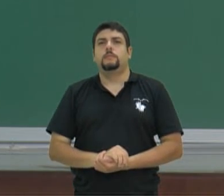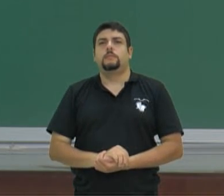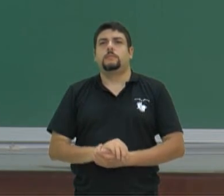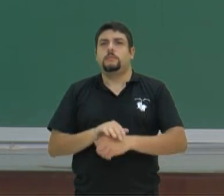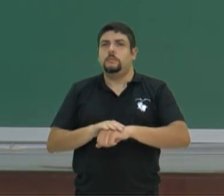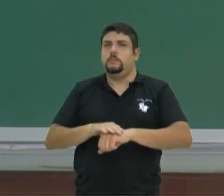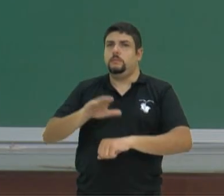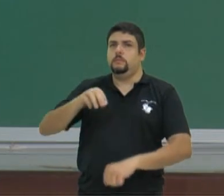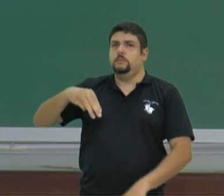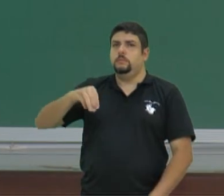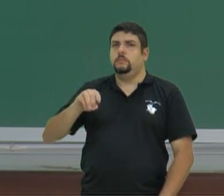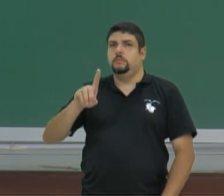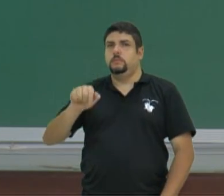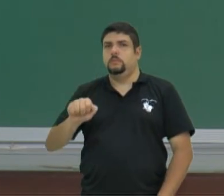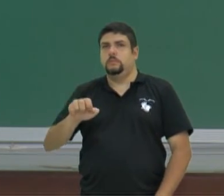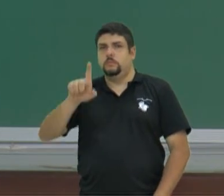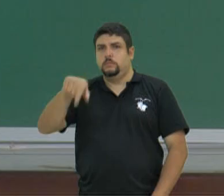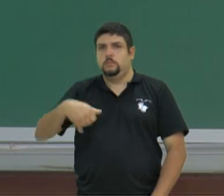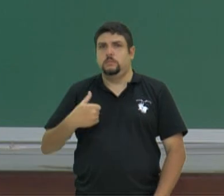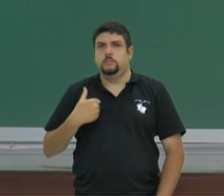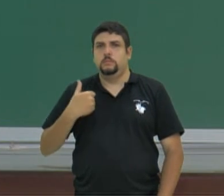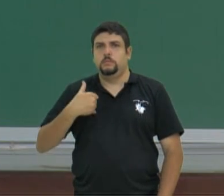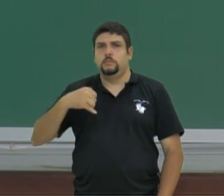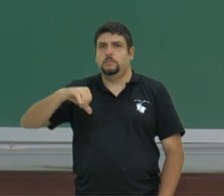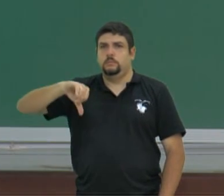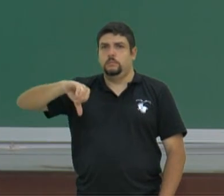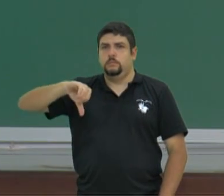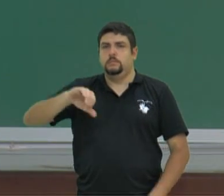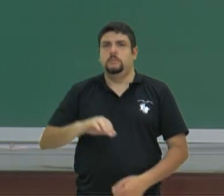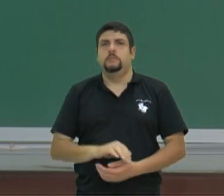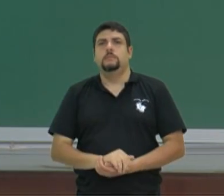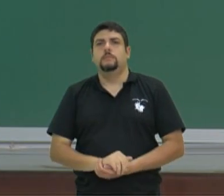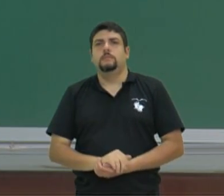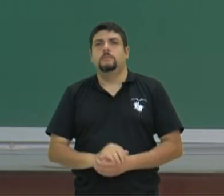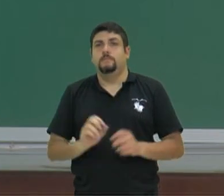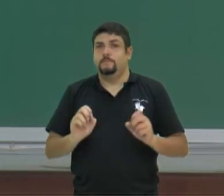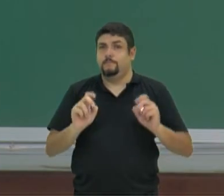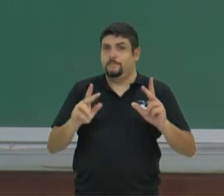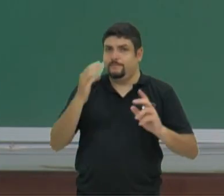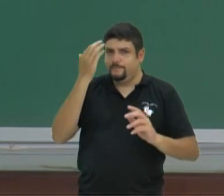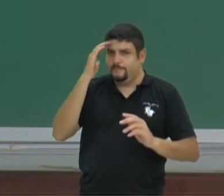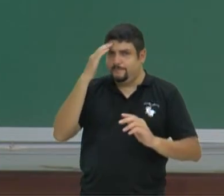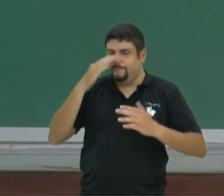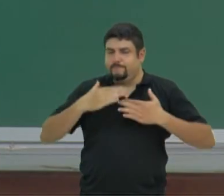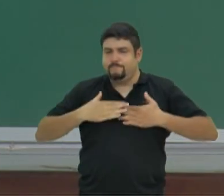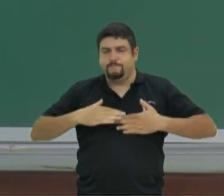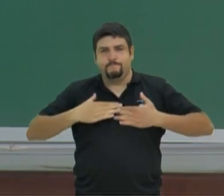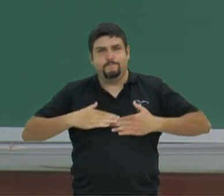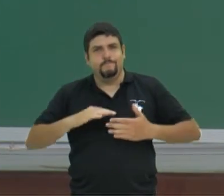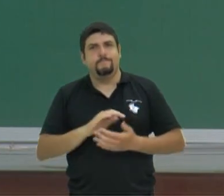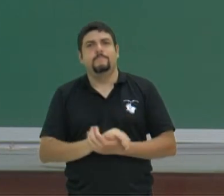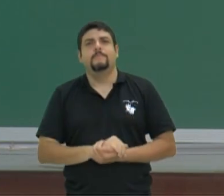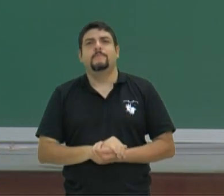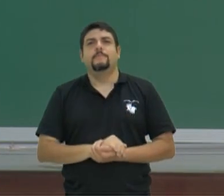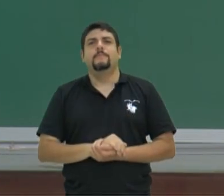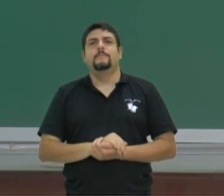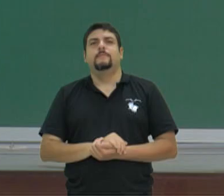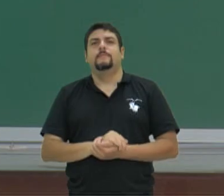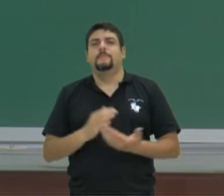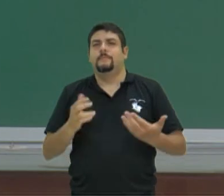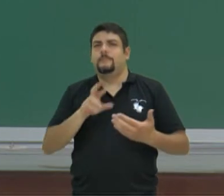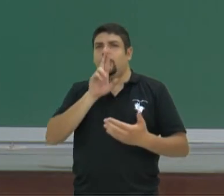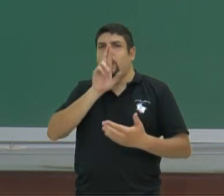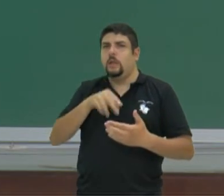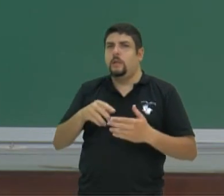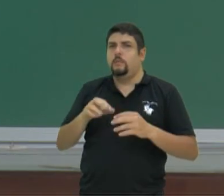moda é quem tem 9 anos. Entendeu? Tranquilo? Calmo e sereno? Beleza. Então, a resposta